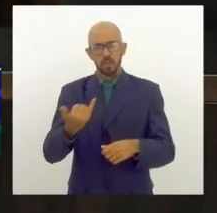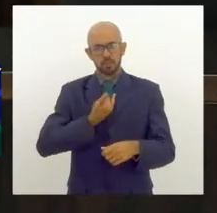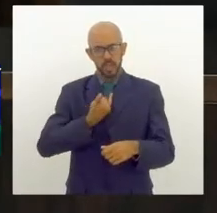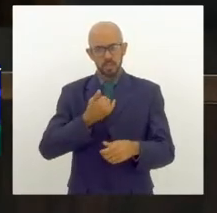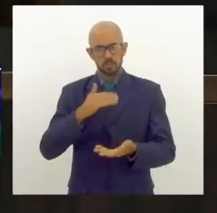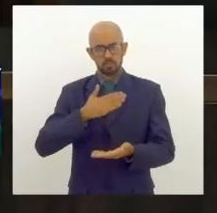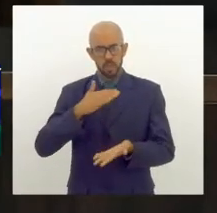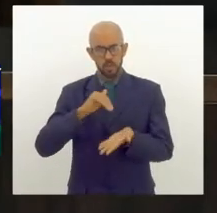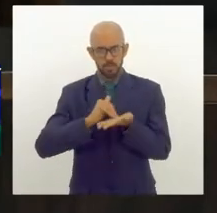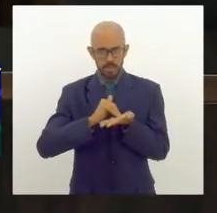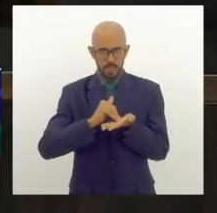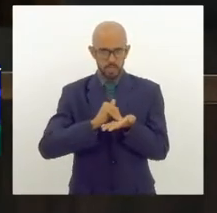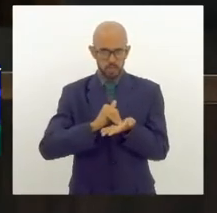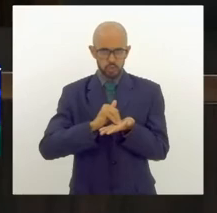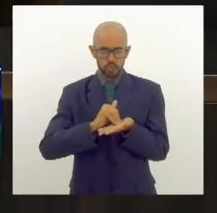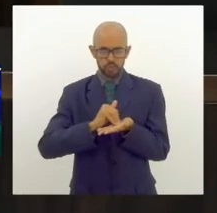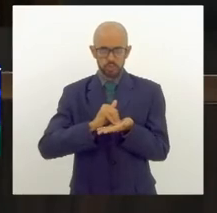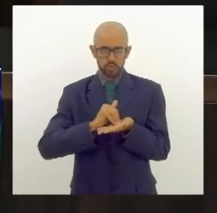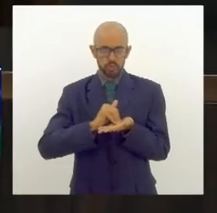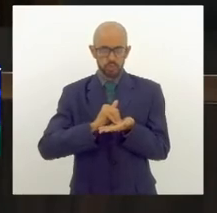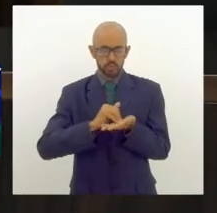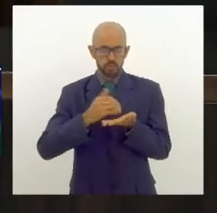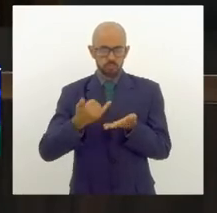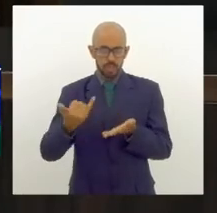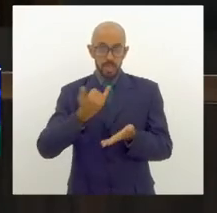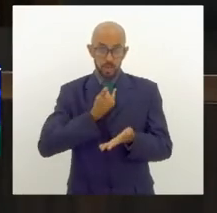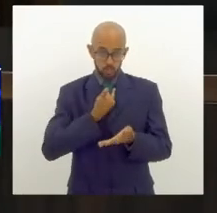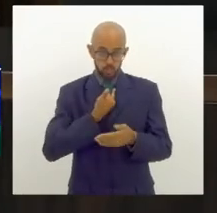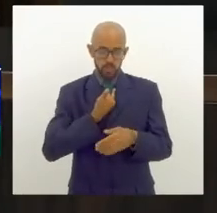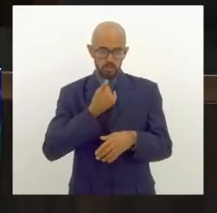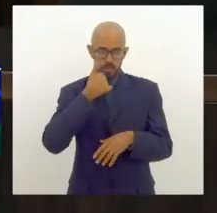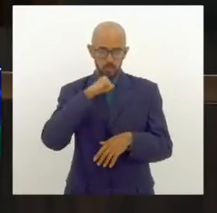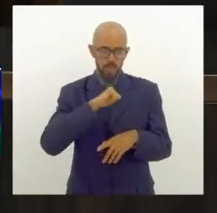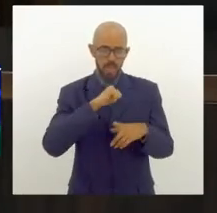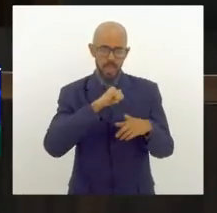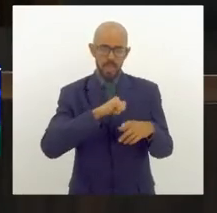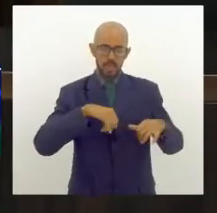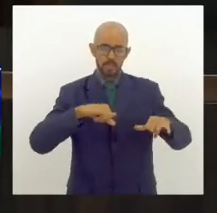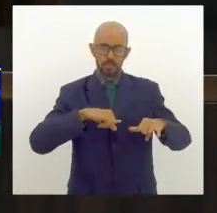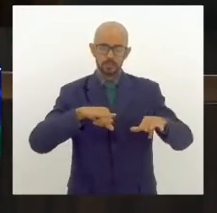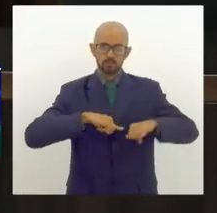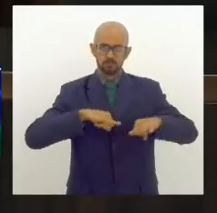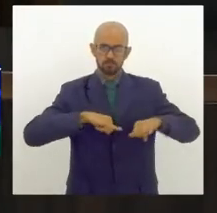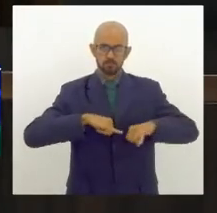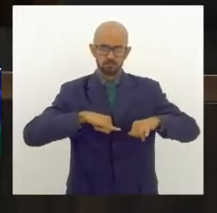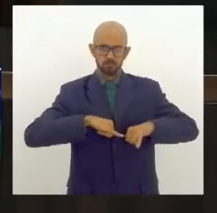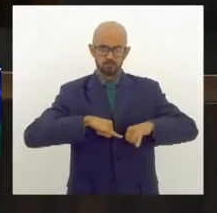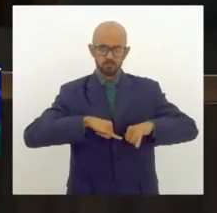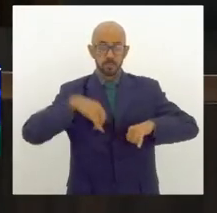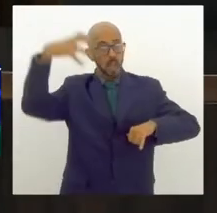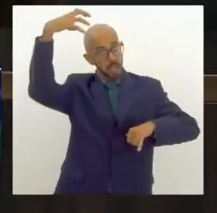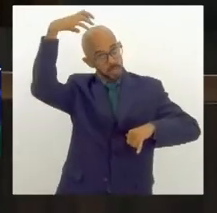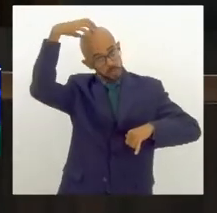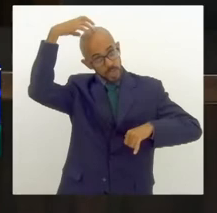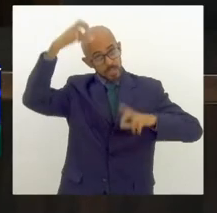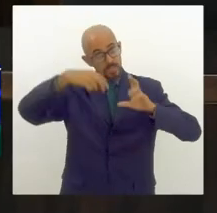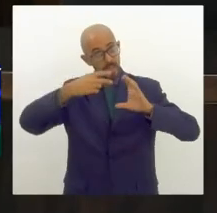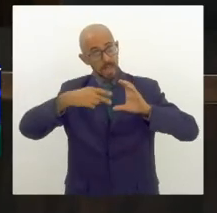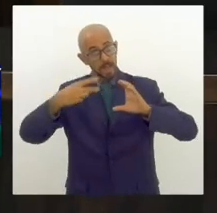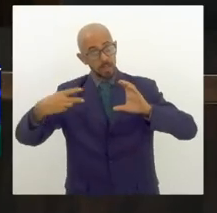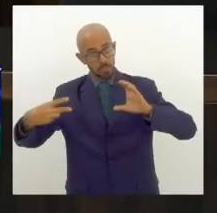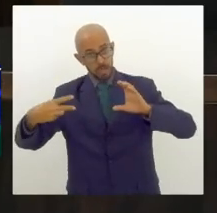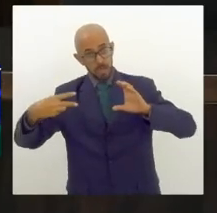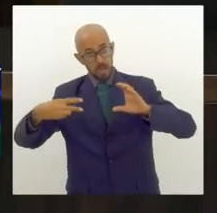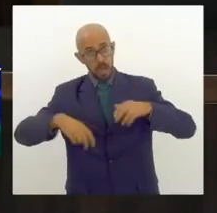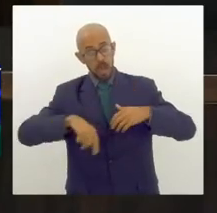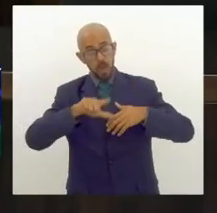gabinete a denúncia de uma mulher que foi agredida na Câmara Municipal de Angra dos Reis, a